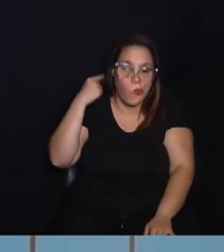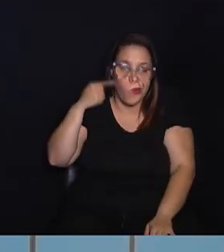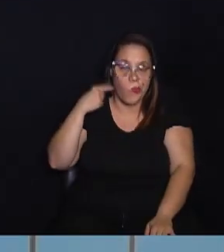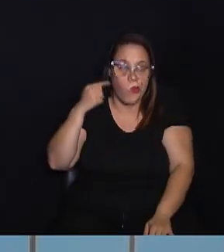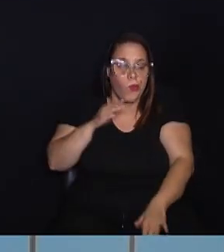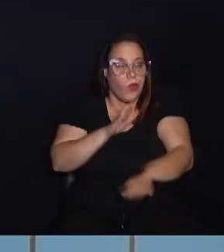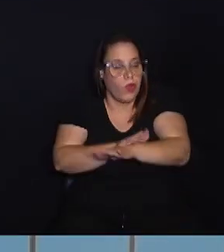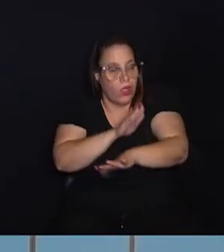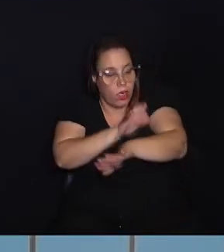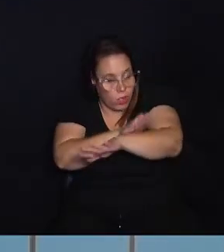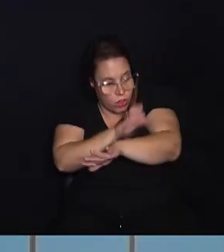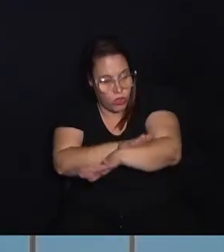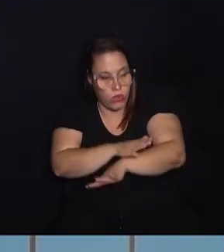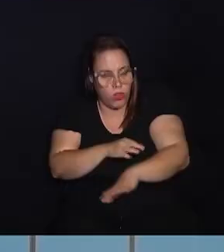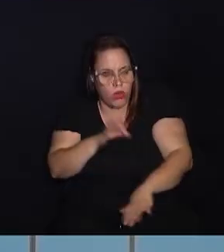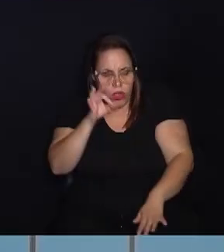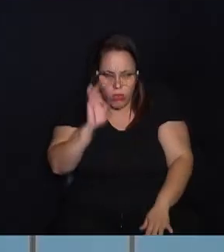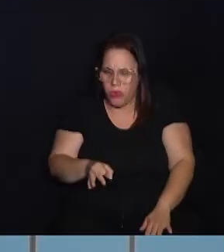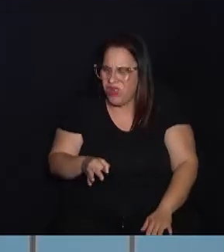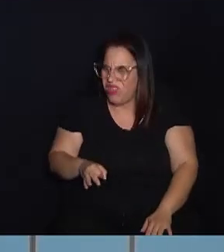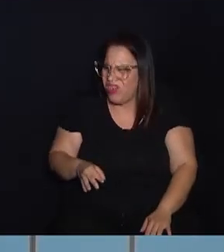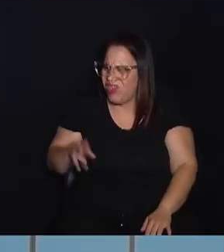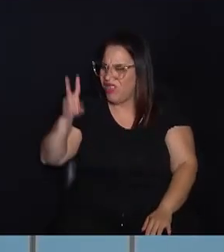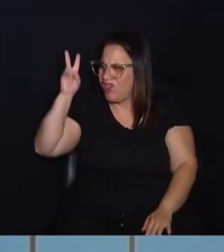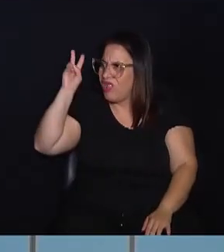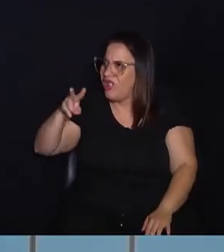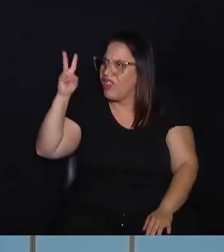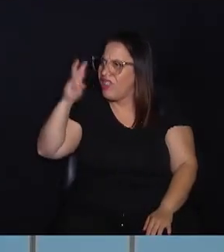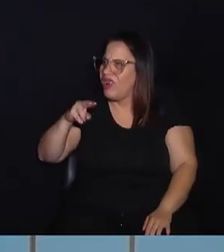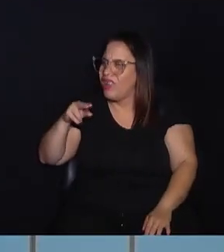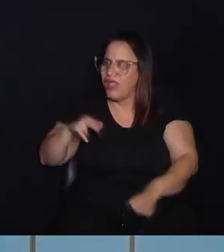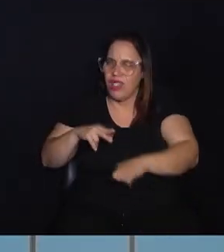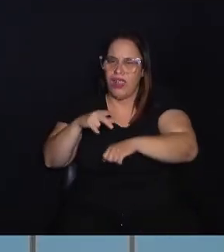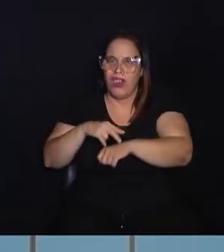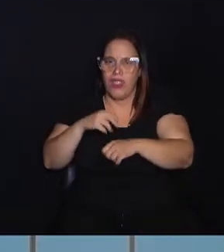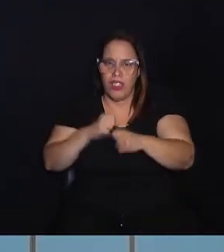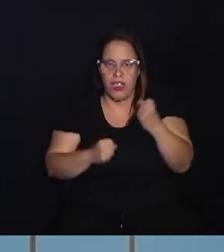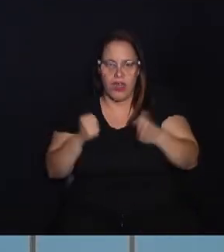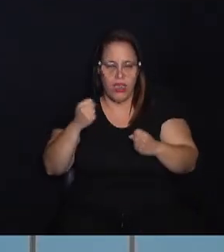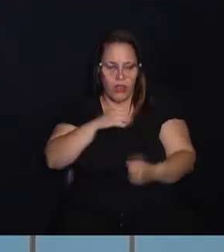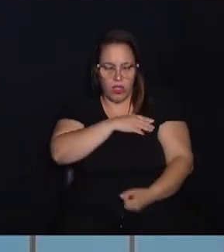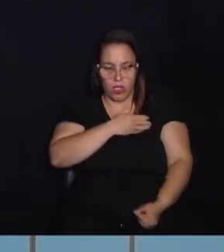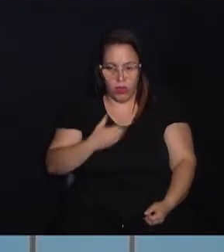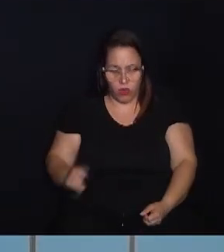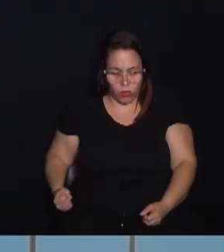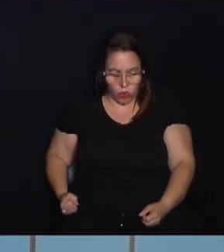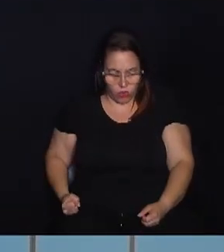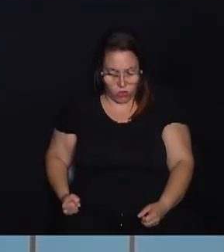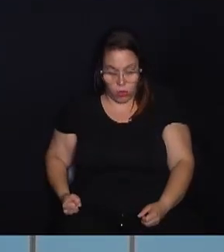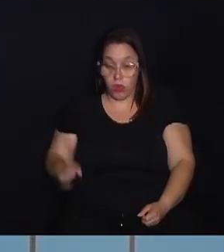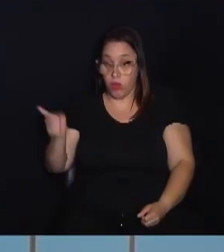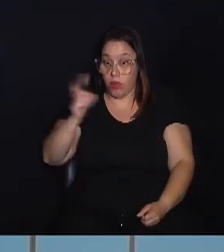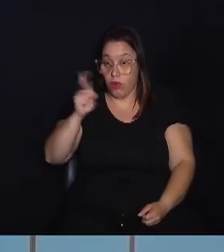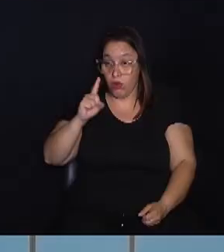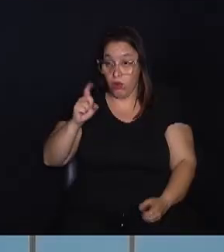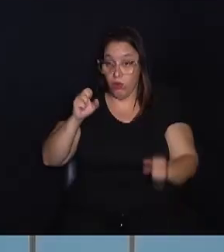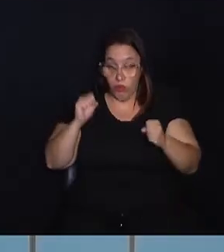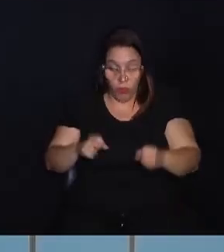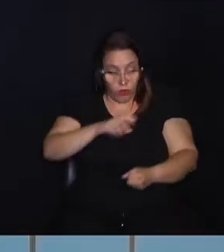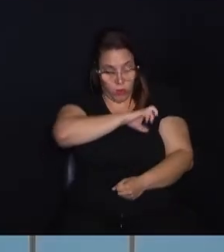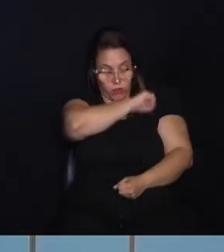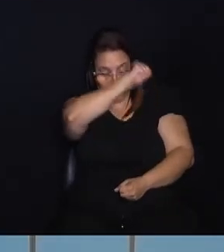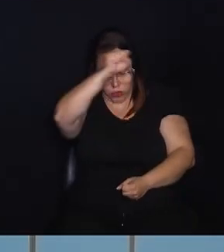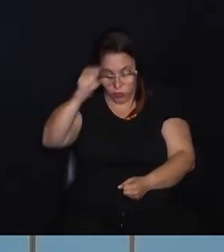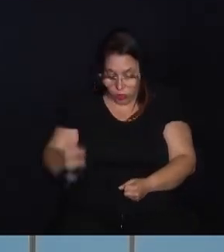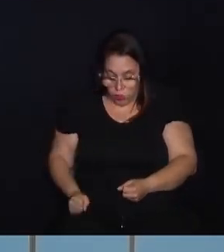ajuda realmente. Cara, eu lembro da época que a gente andava de carro sem cinto de segurança e não queria pôr, né? Só